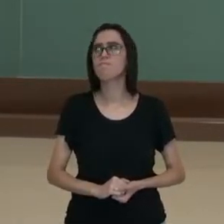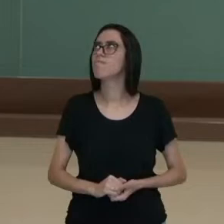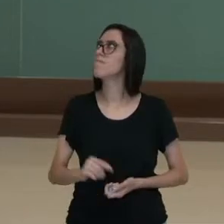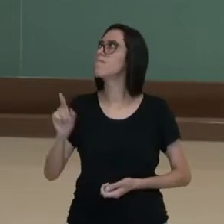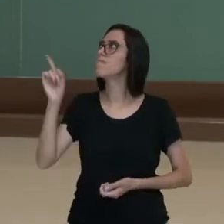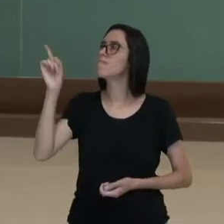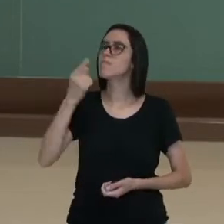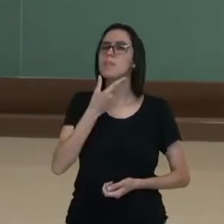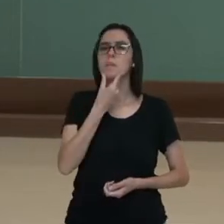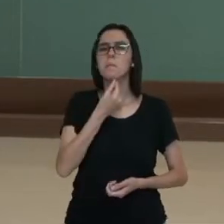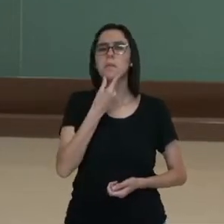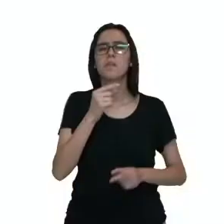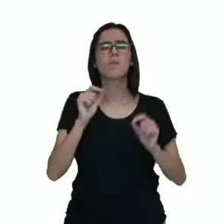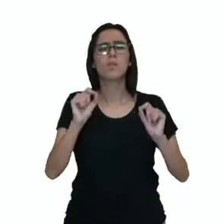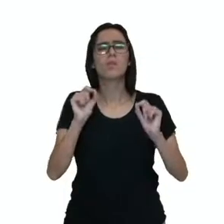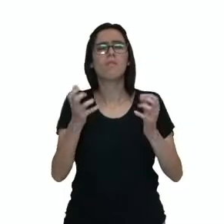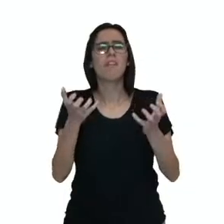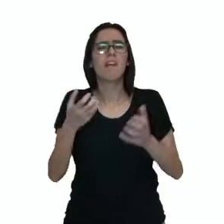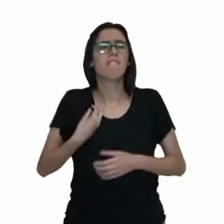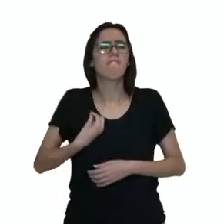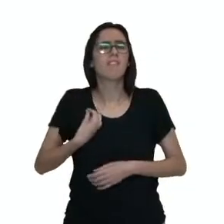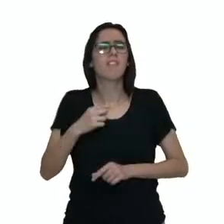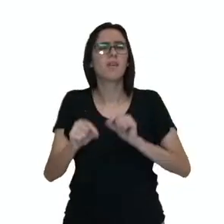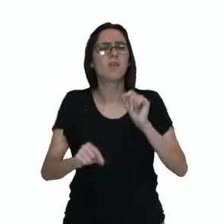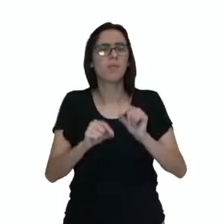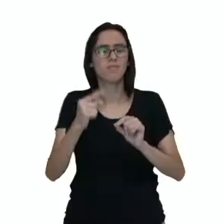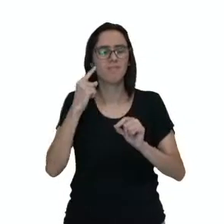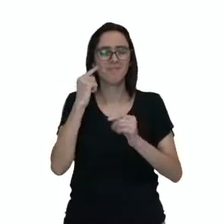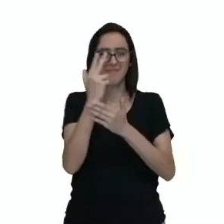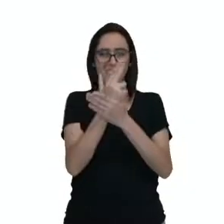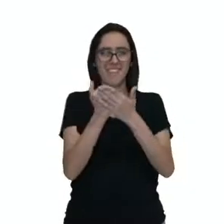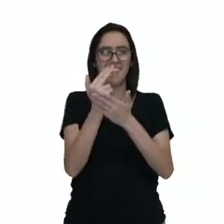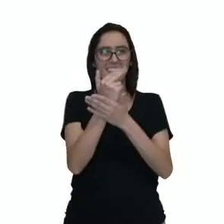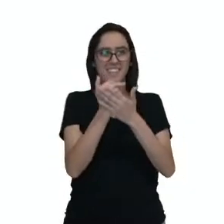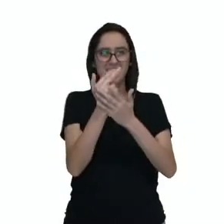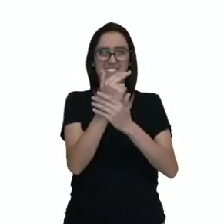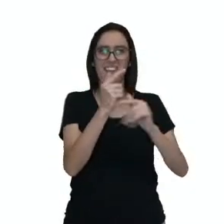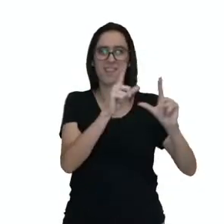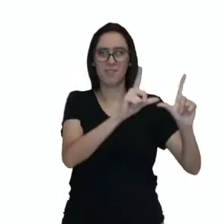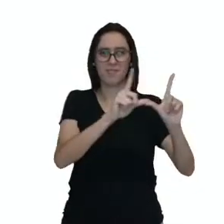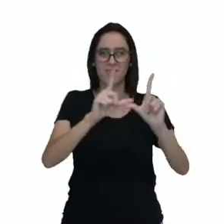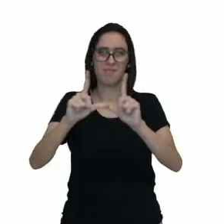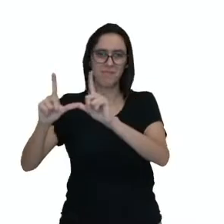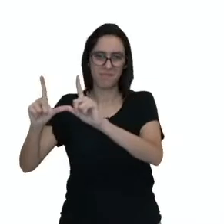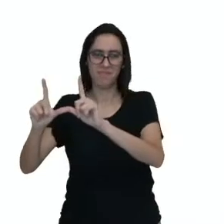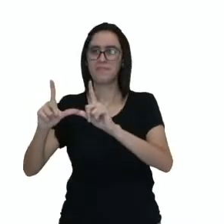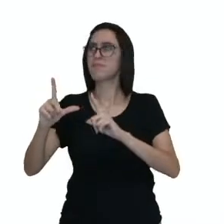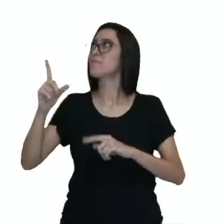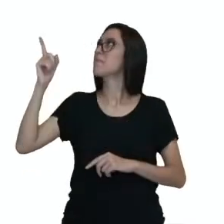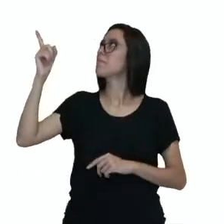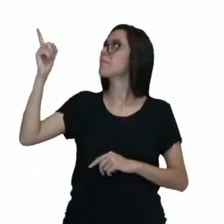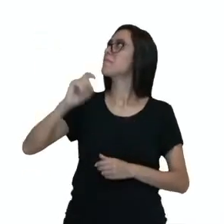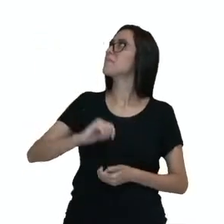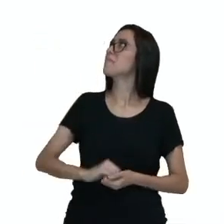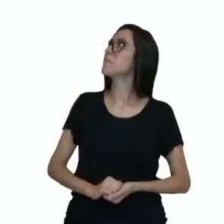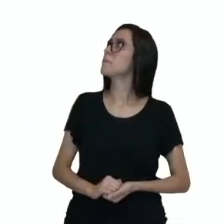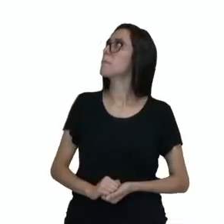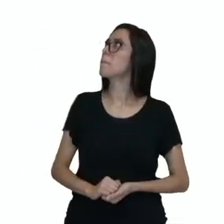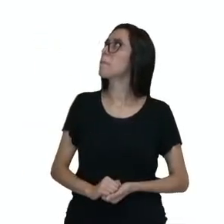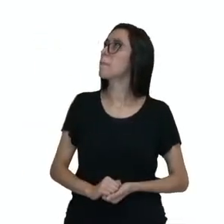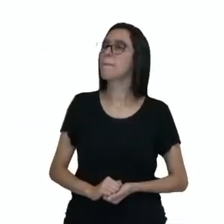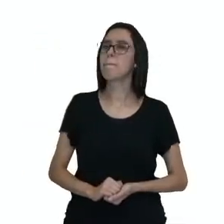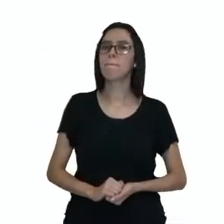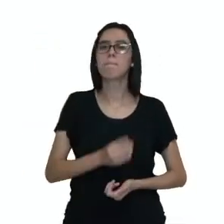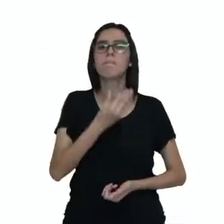la vida? Vamos a ver! Primeiro está lá Mafalda, Miguelito sentado, perto assim, próximo, encostado